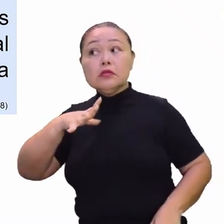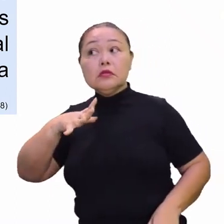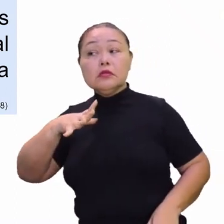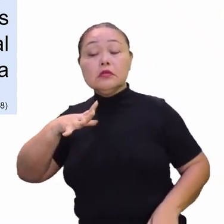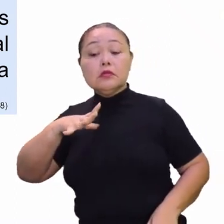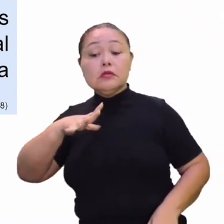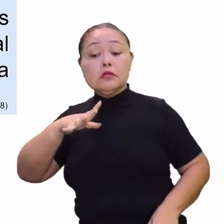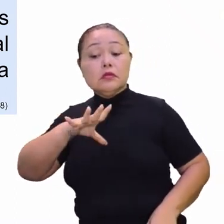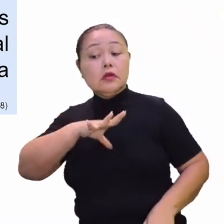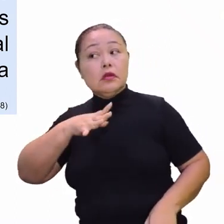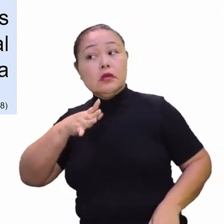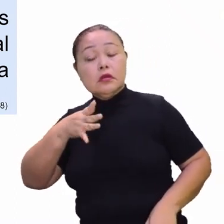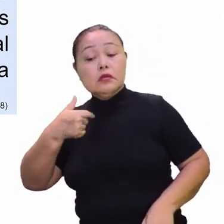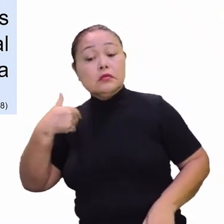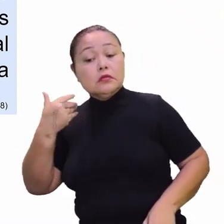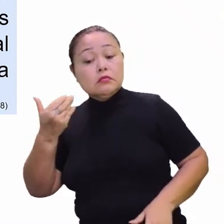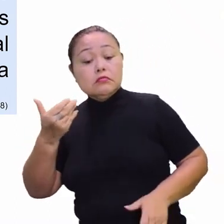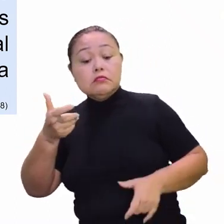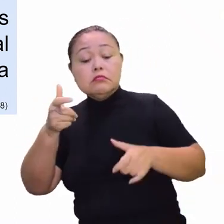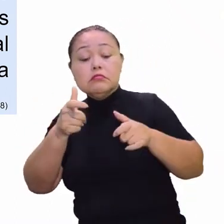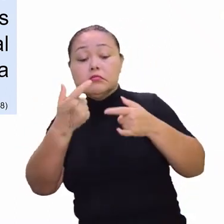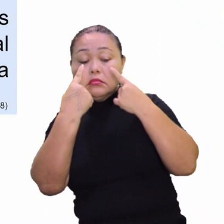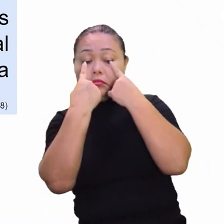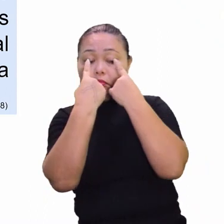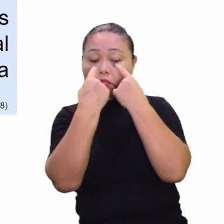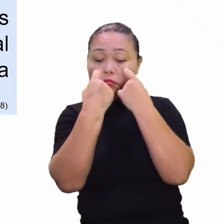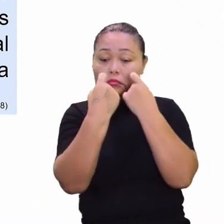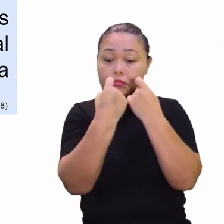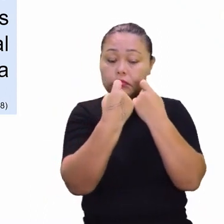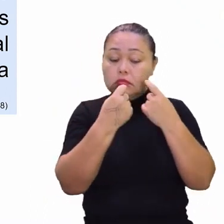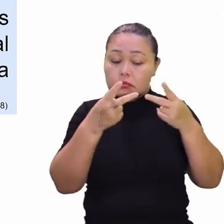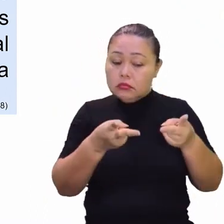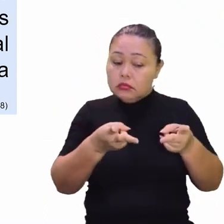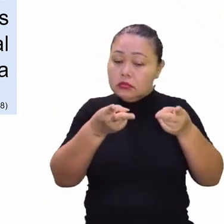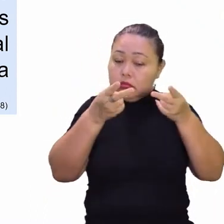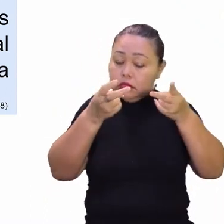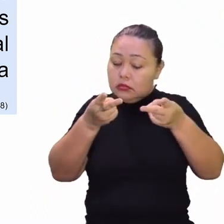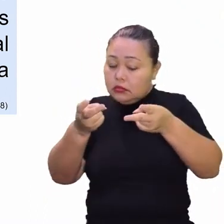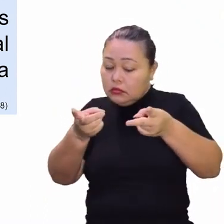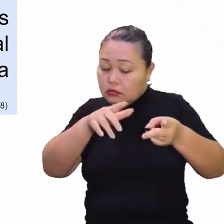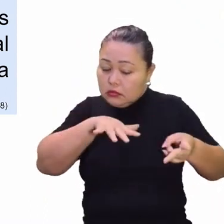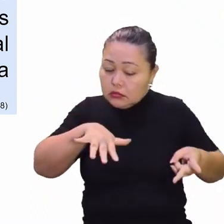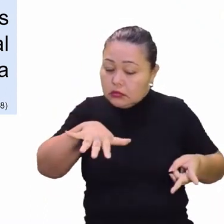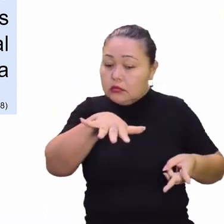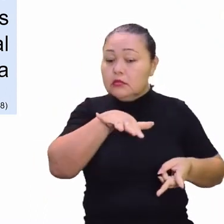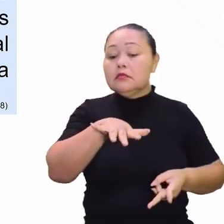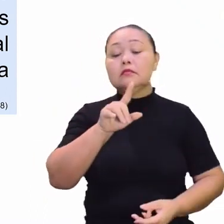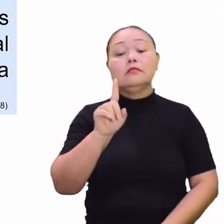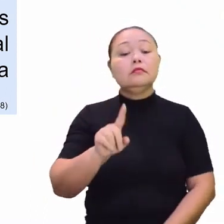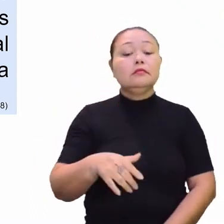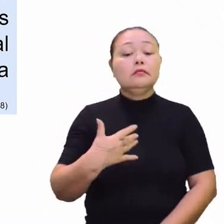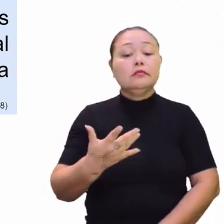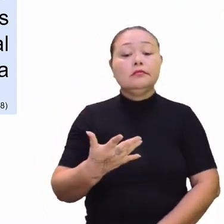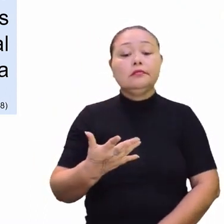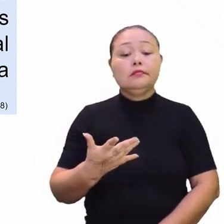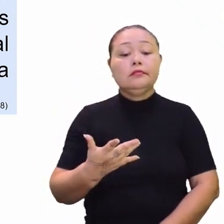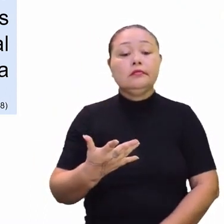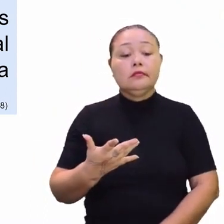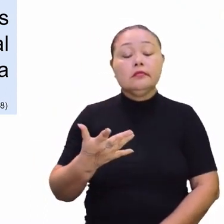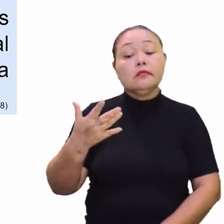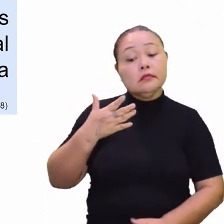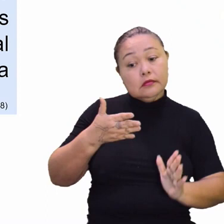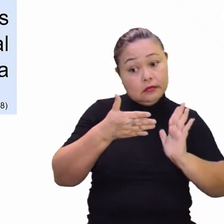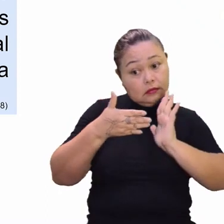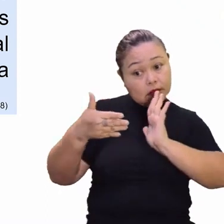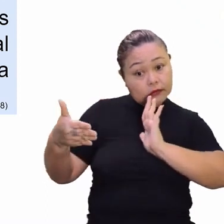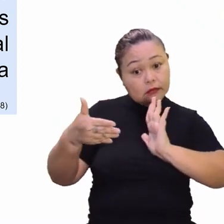a achar lugares interessantes para explorar. É isso? Exatamente.